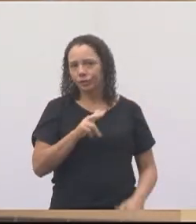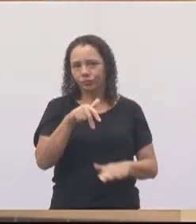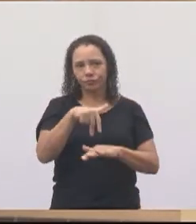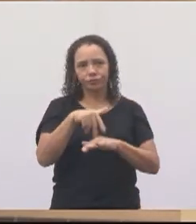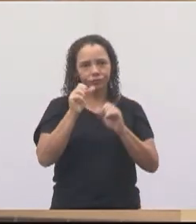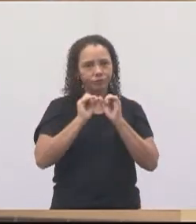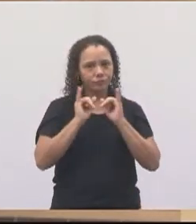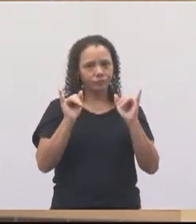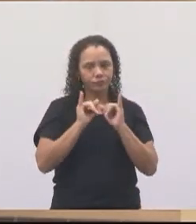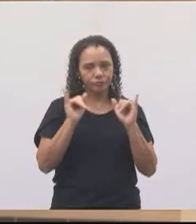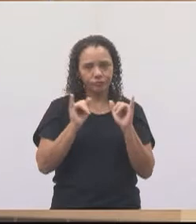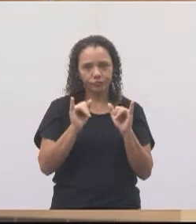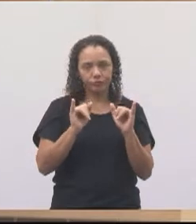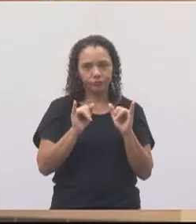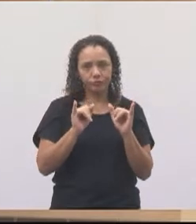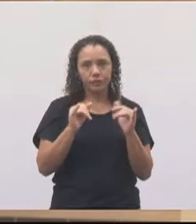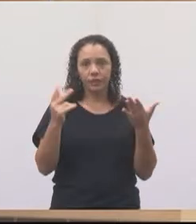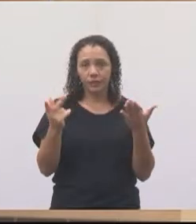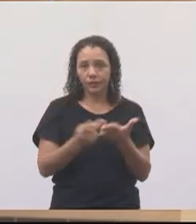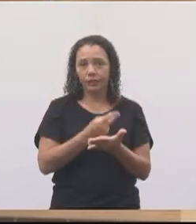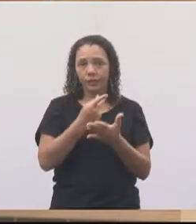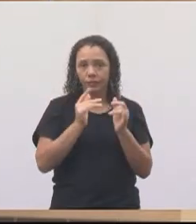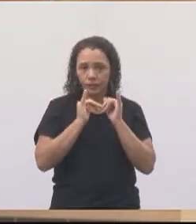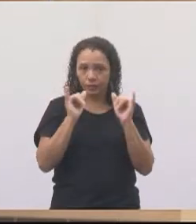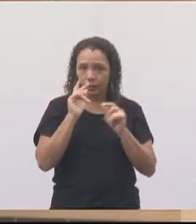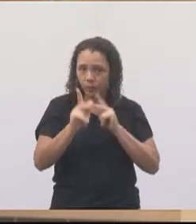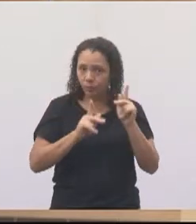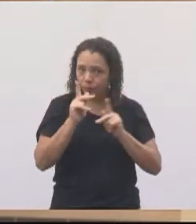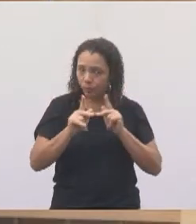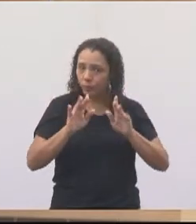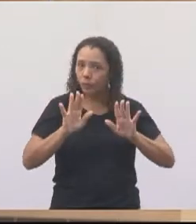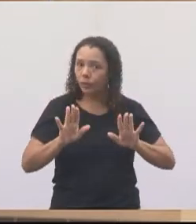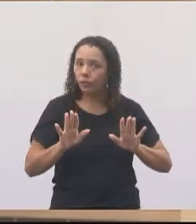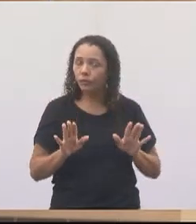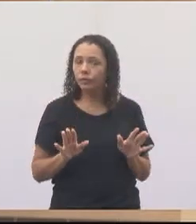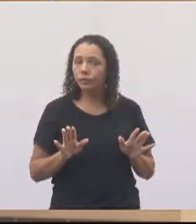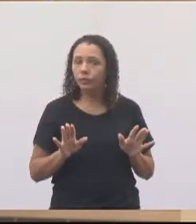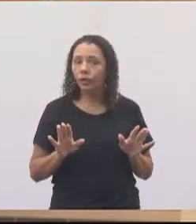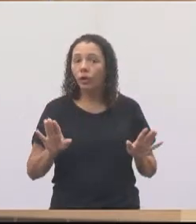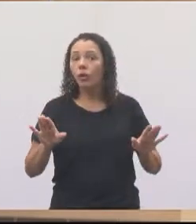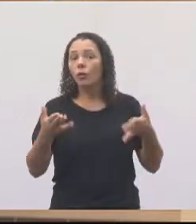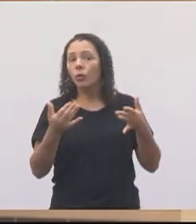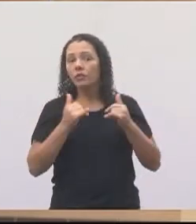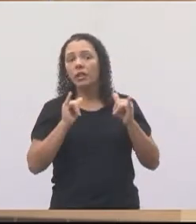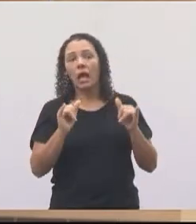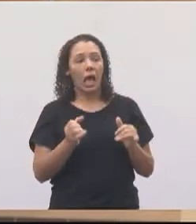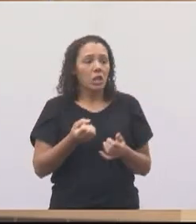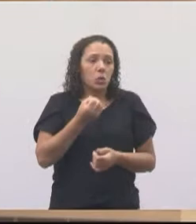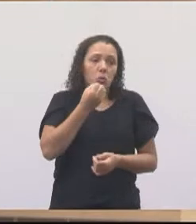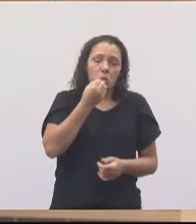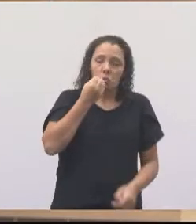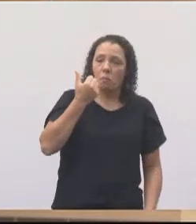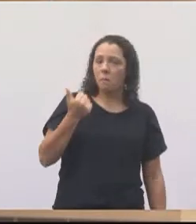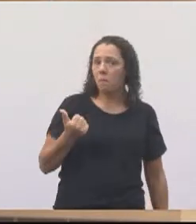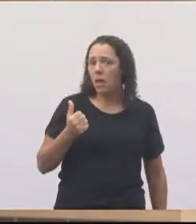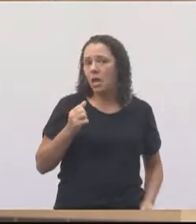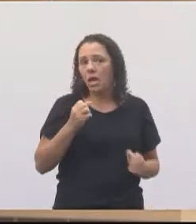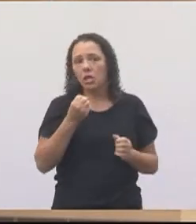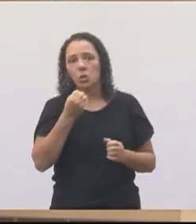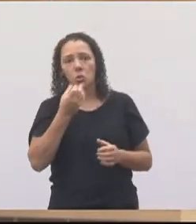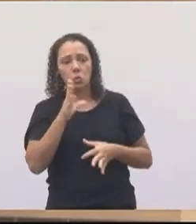hoje. Então, é errado a gente falar para a população quando a gente diz que está tudo bem, está tudo sob